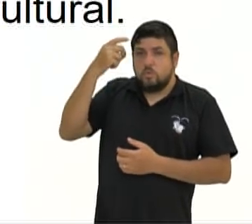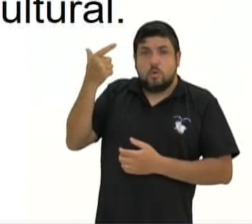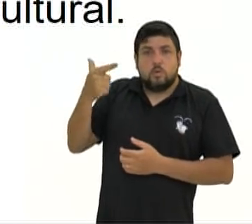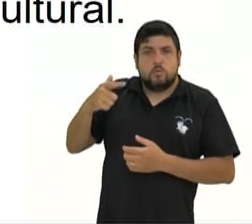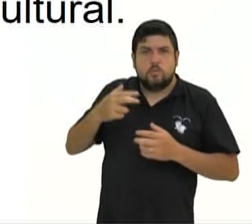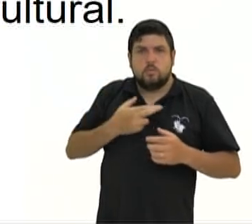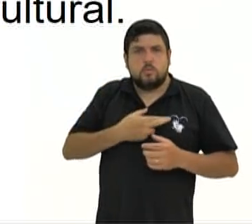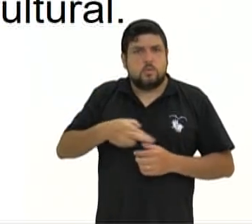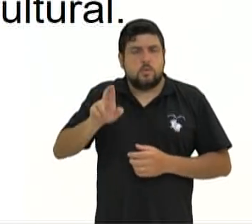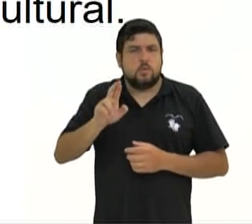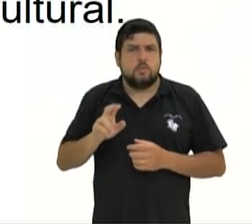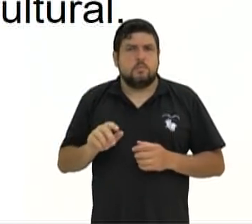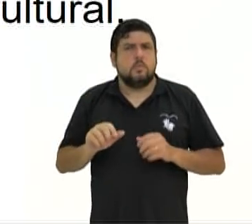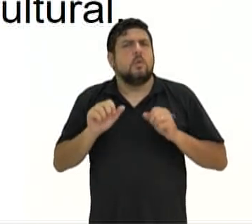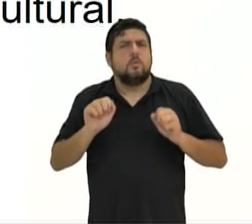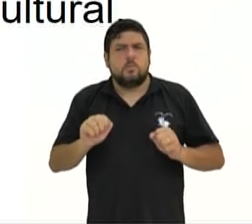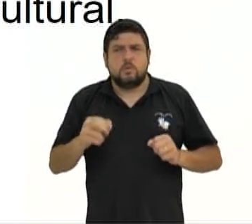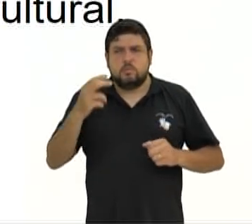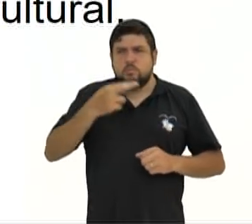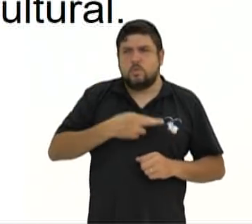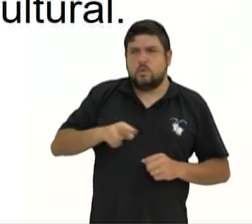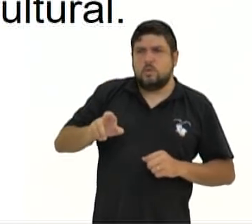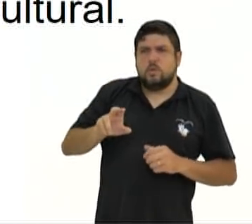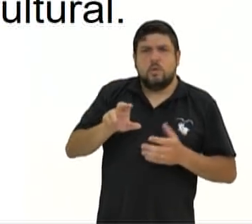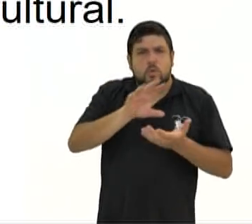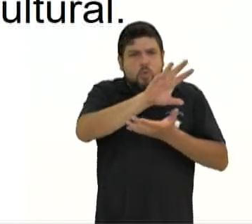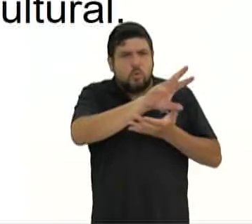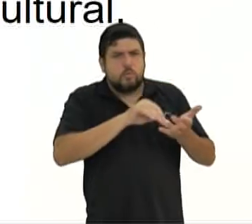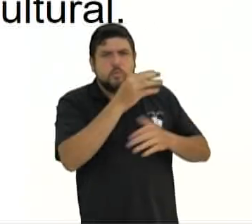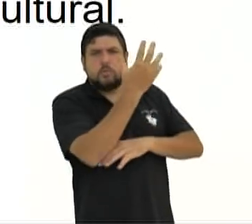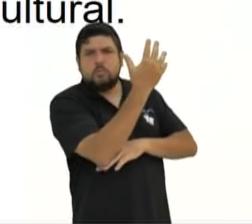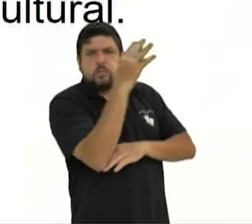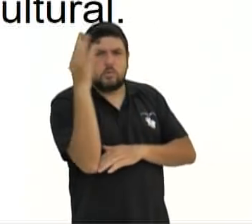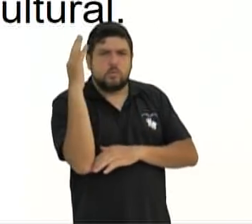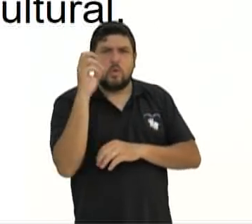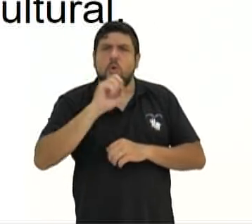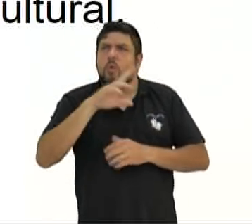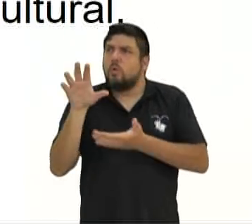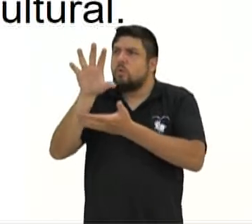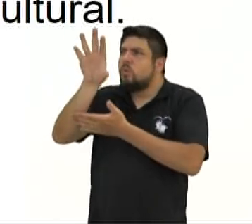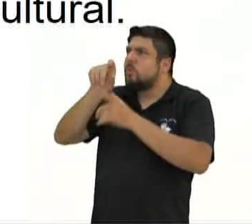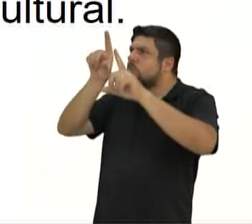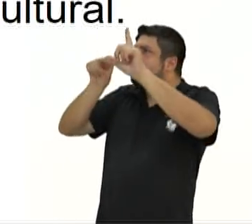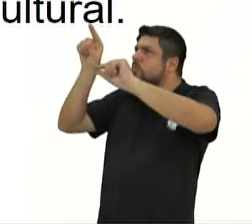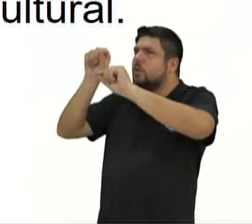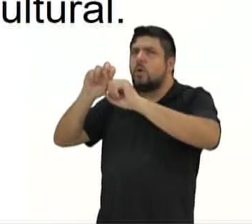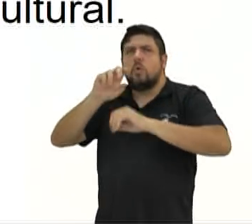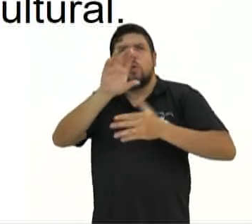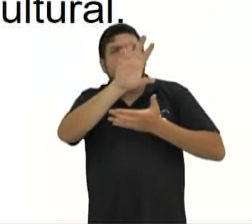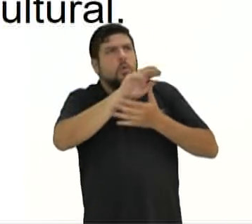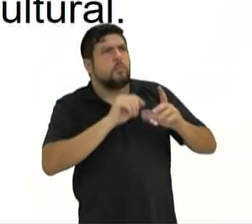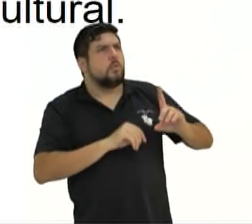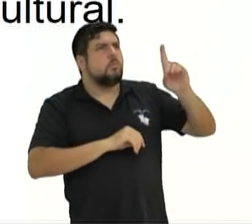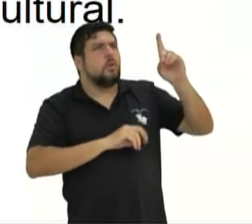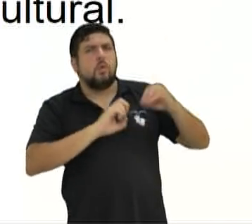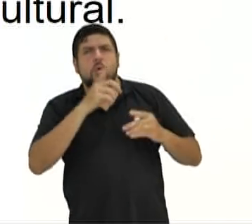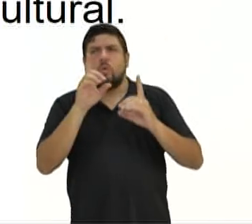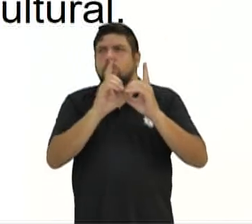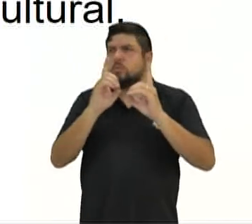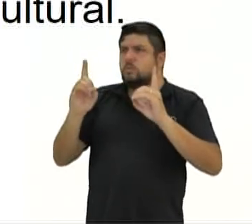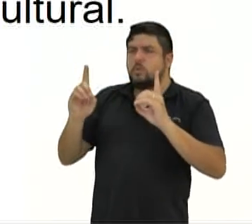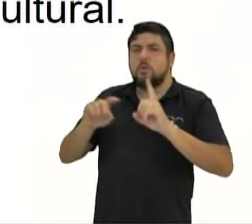ser diferente, pode ser baseada na natureza, pode ser baseada nos astros, em Deus, em deuses, mas sempre há